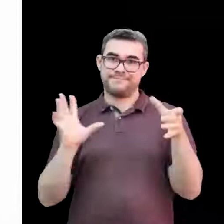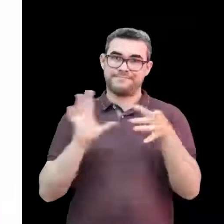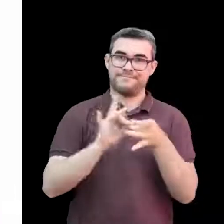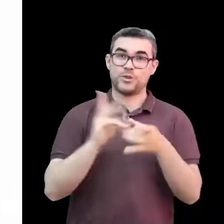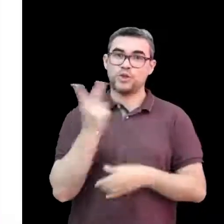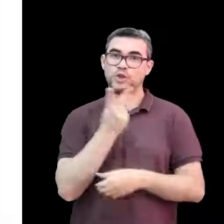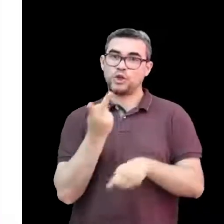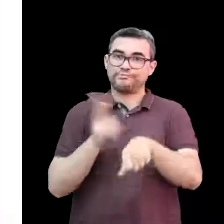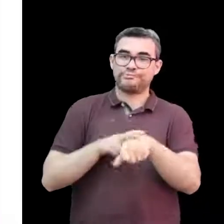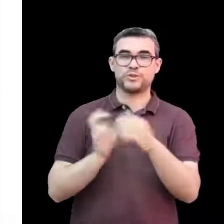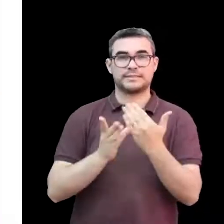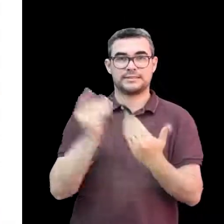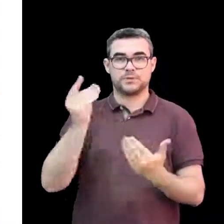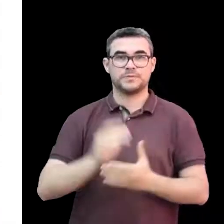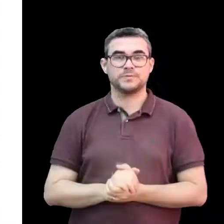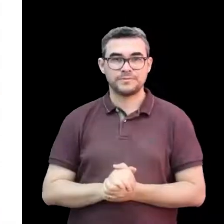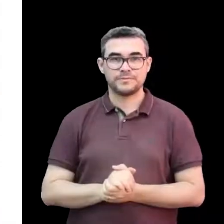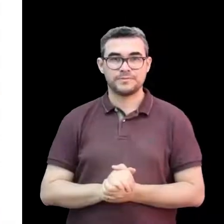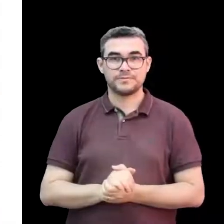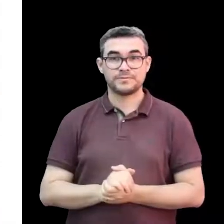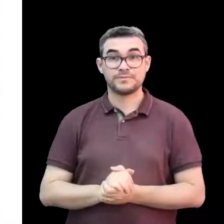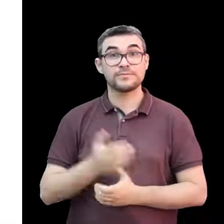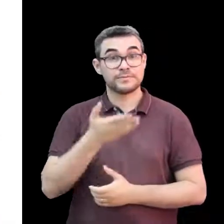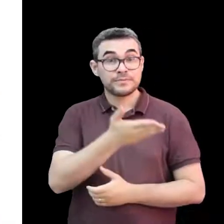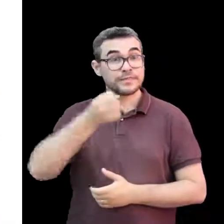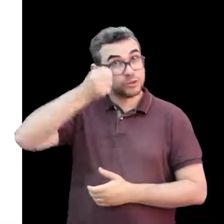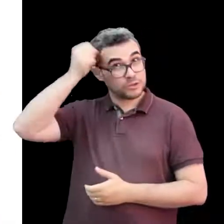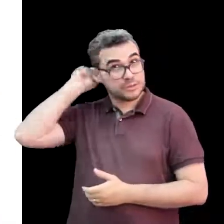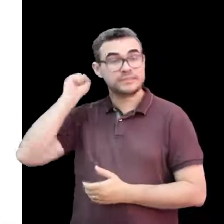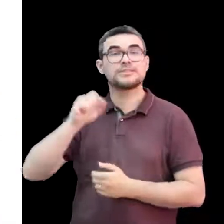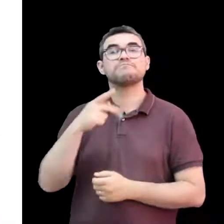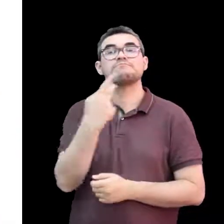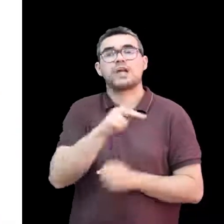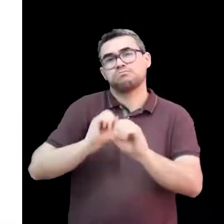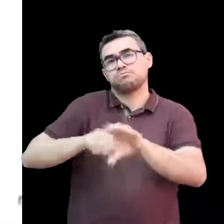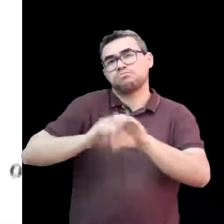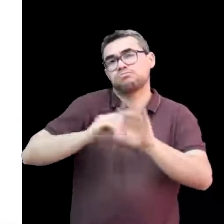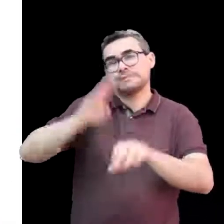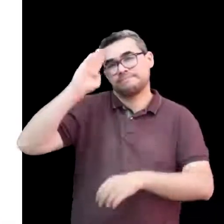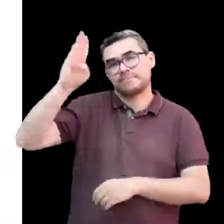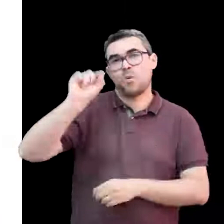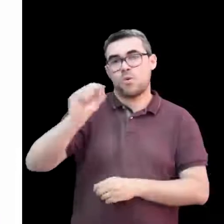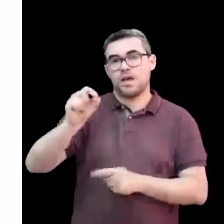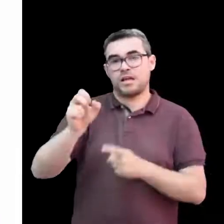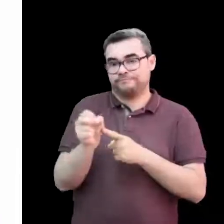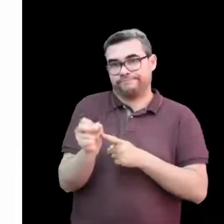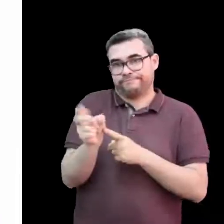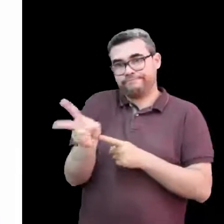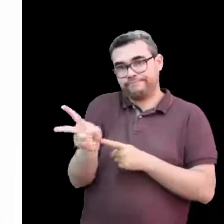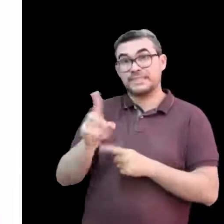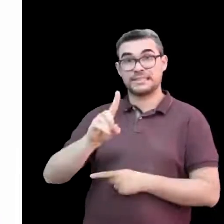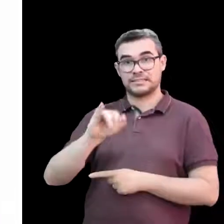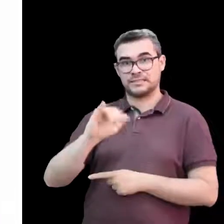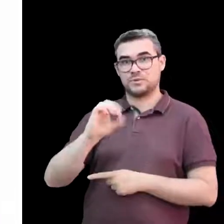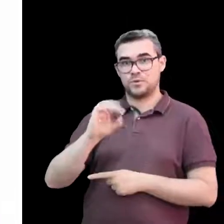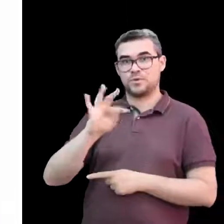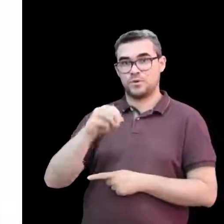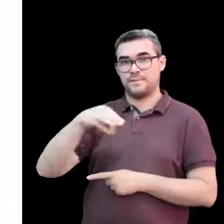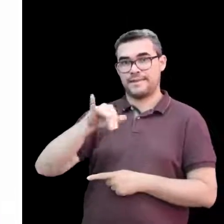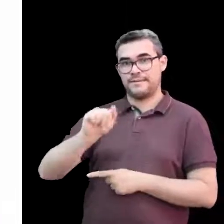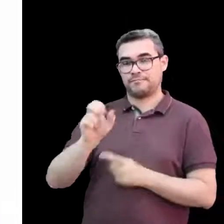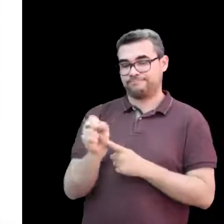Saussure desenvolveu a sua doutrina em dicotomias, que quer dizer divisão em duas partes. A